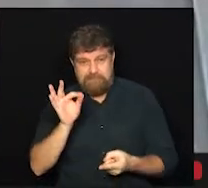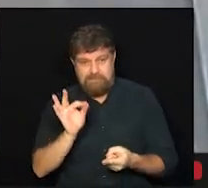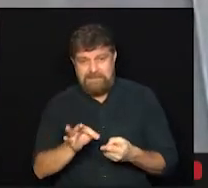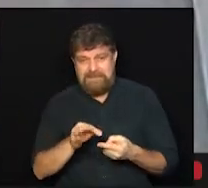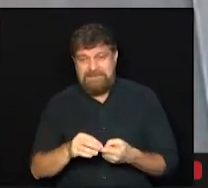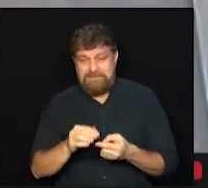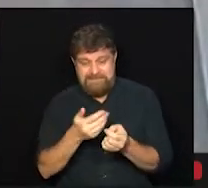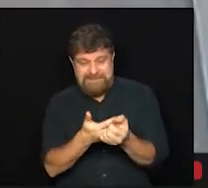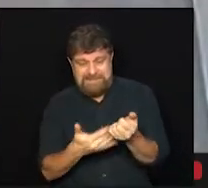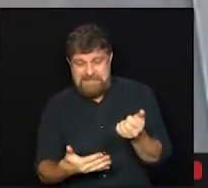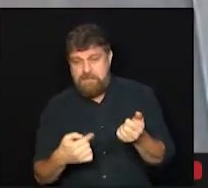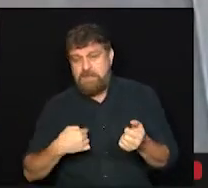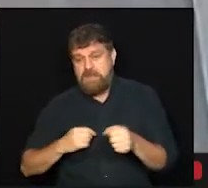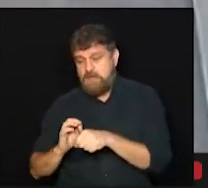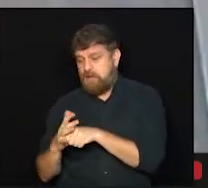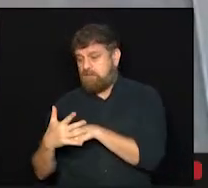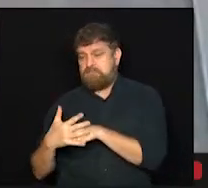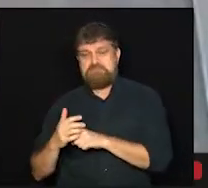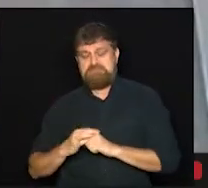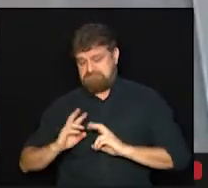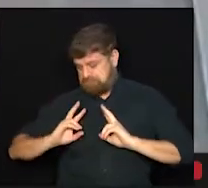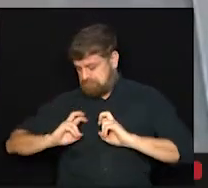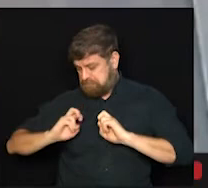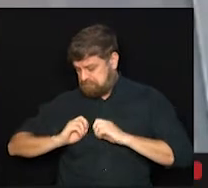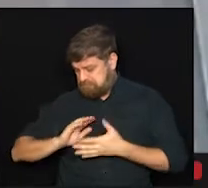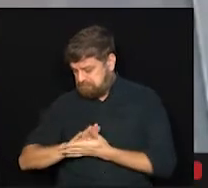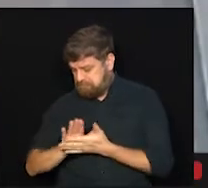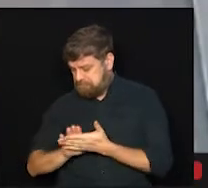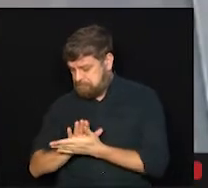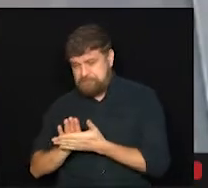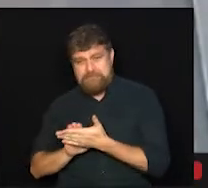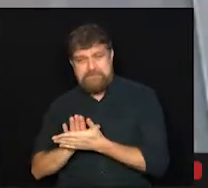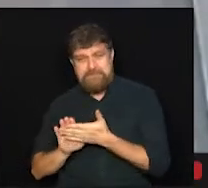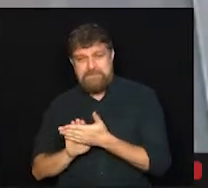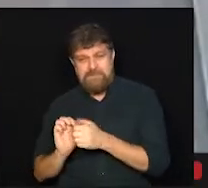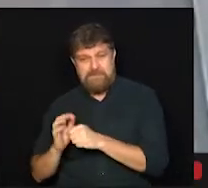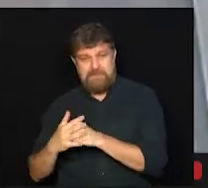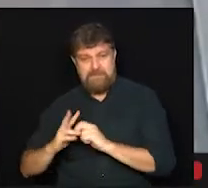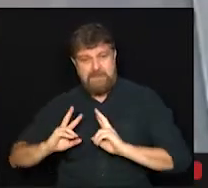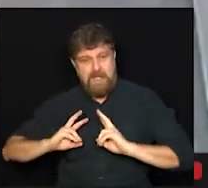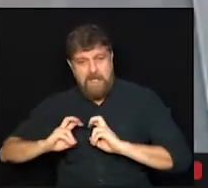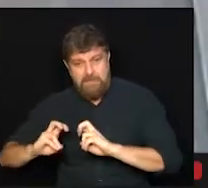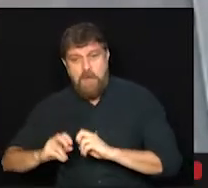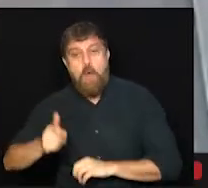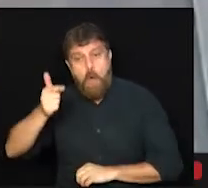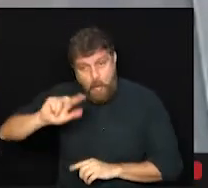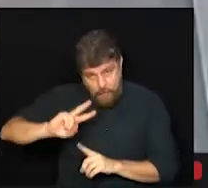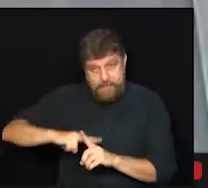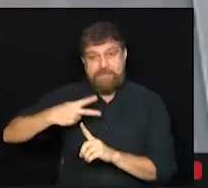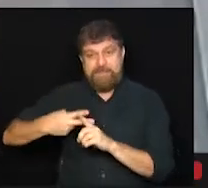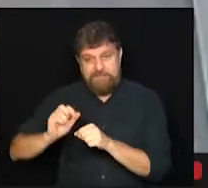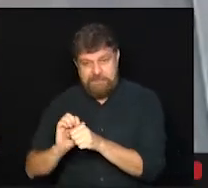eu posso ter tido Covid e não ter o anticorpo. Eu posso ter tido Covid e ter o anticorpo e pegar Covid de novo.